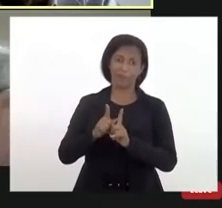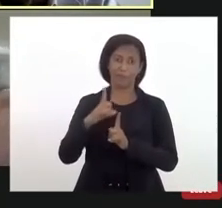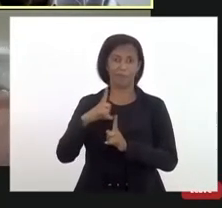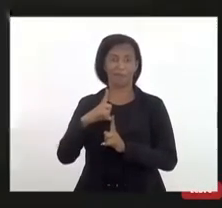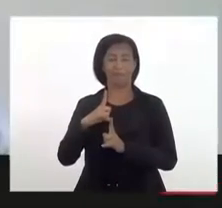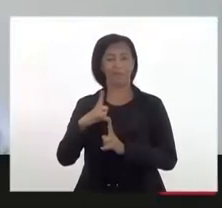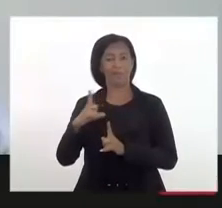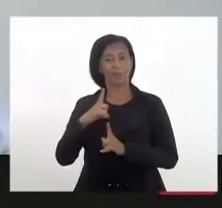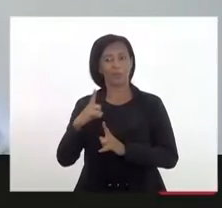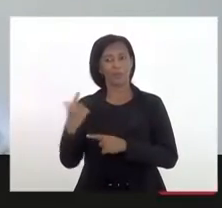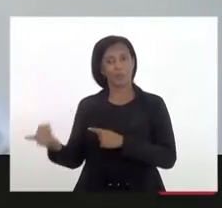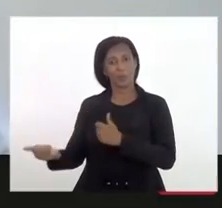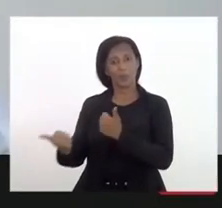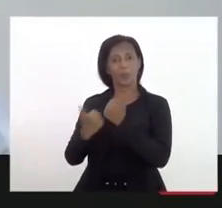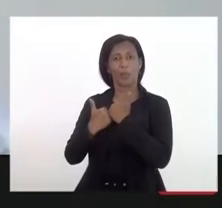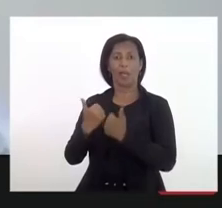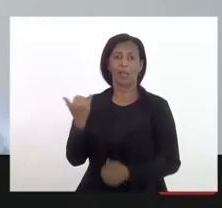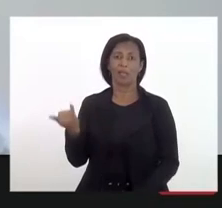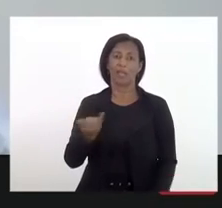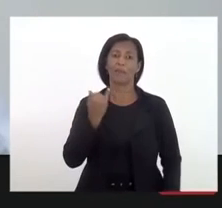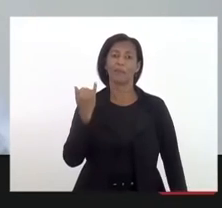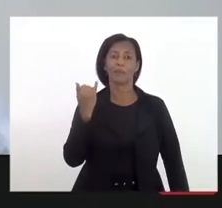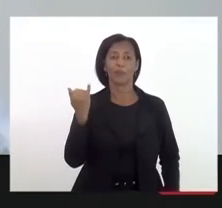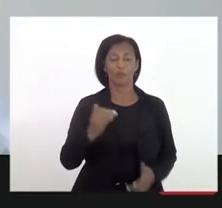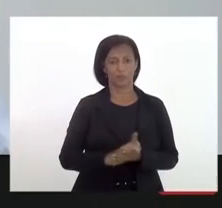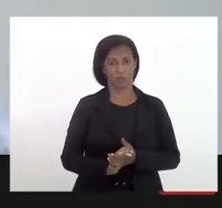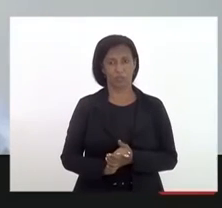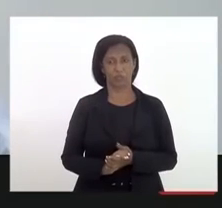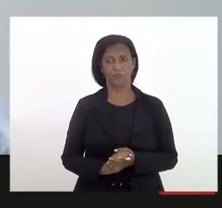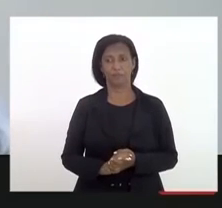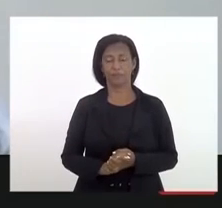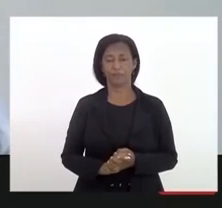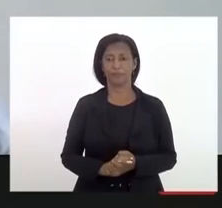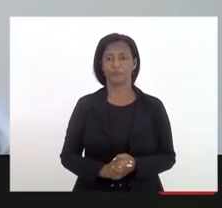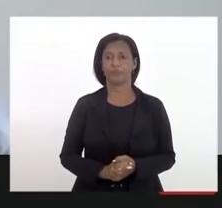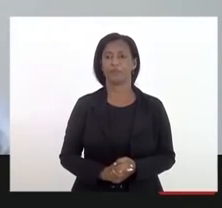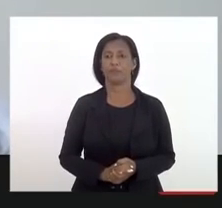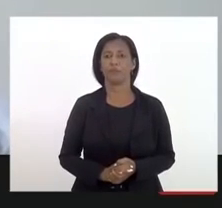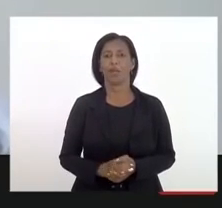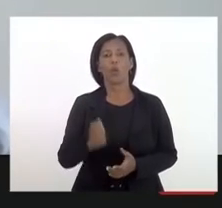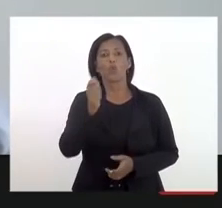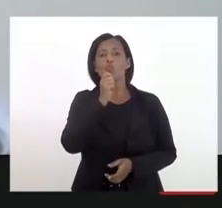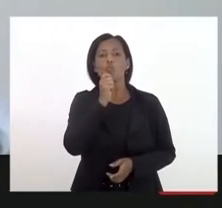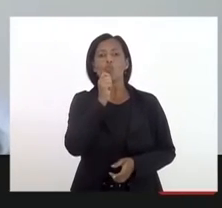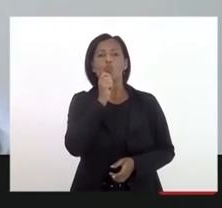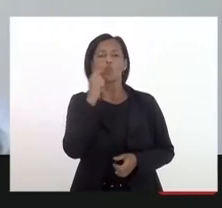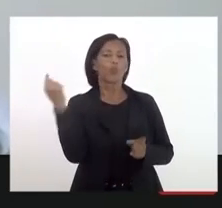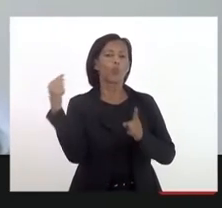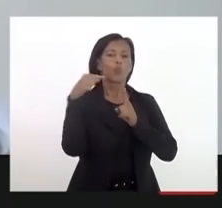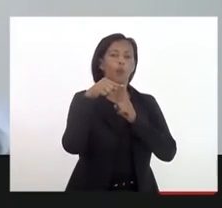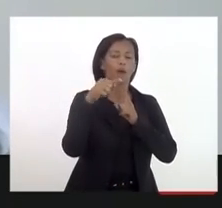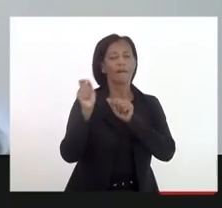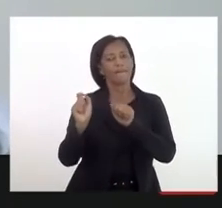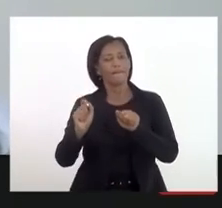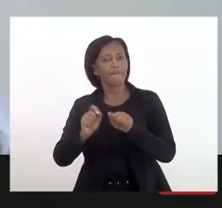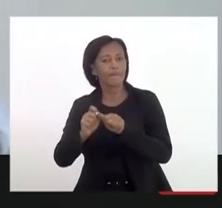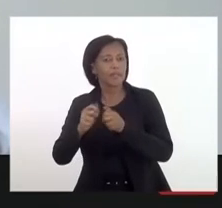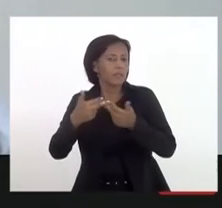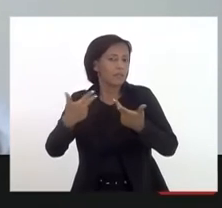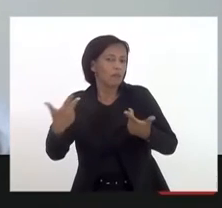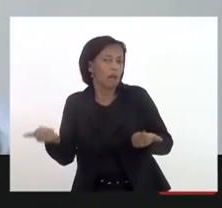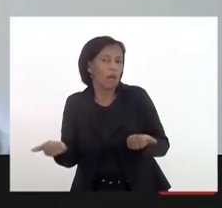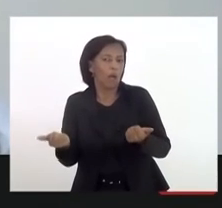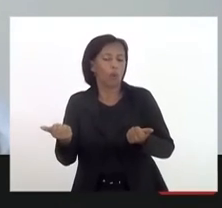recebendo subsídios que são importantes. A regulação não tem como meta fazer algo, um